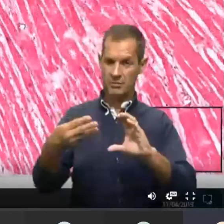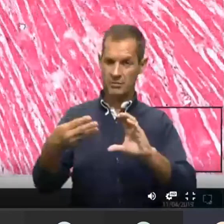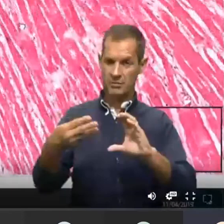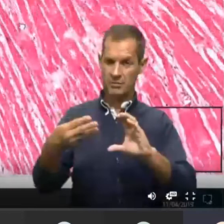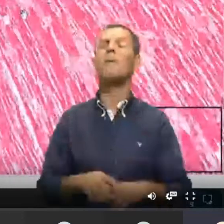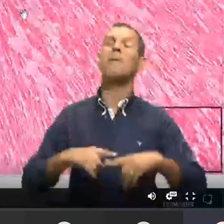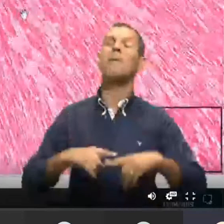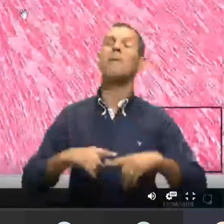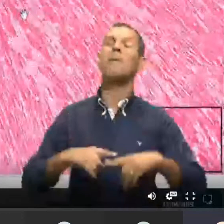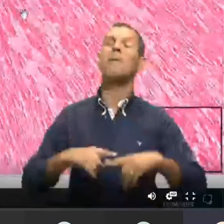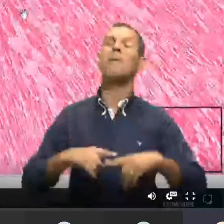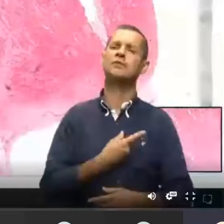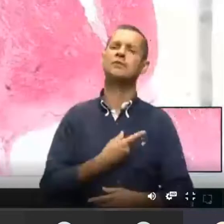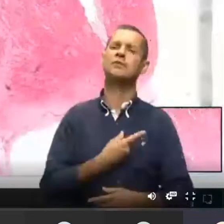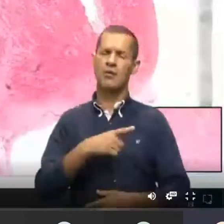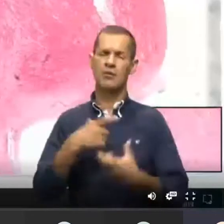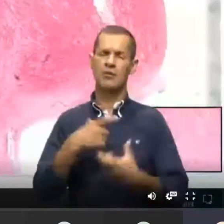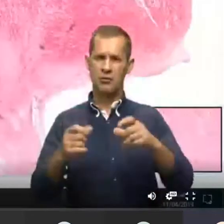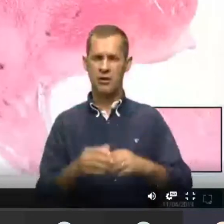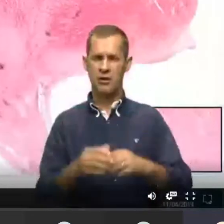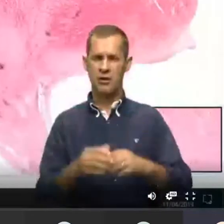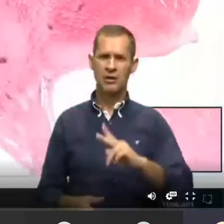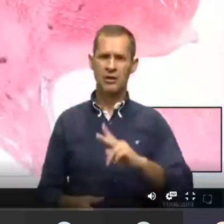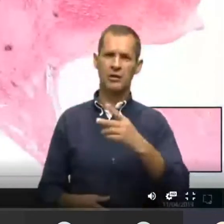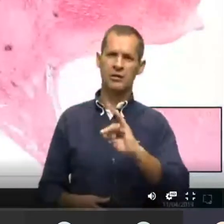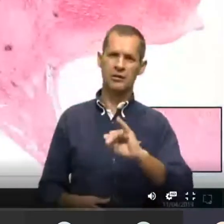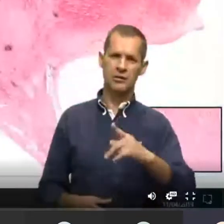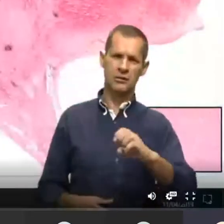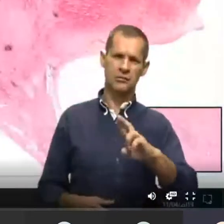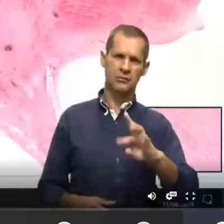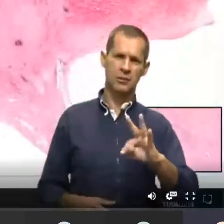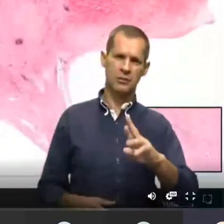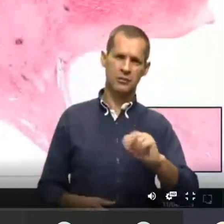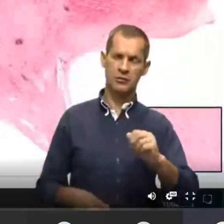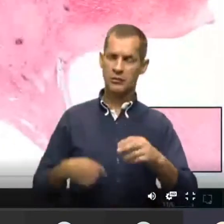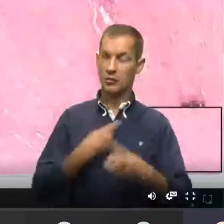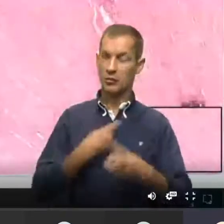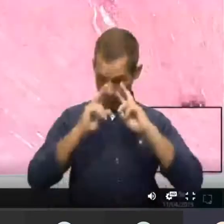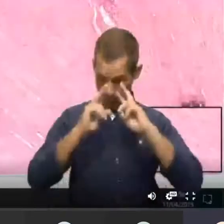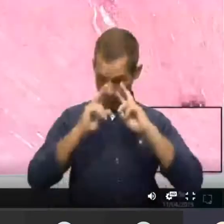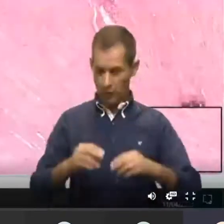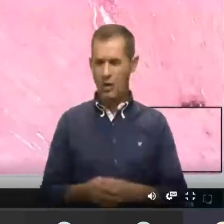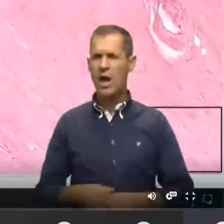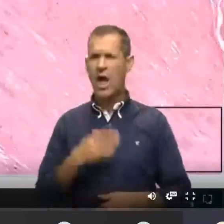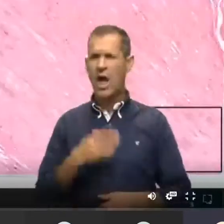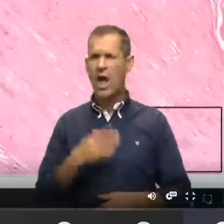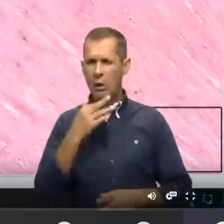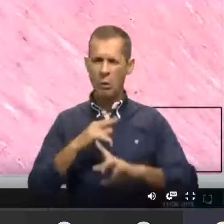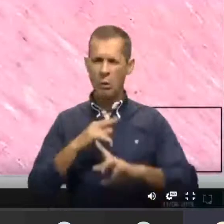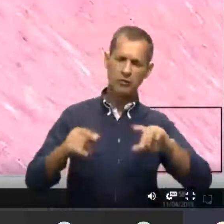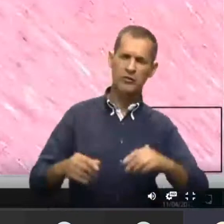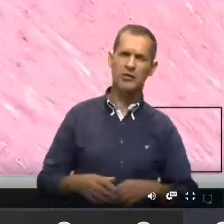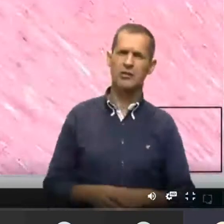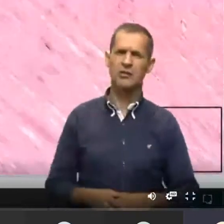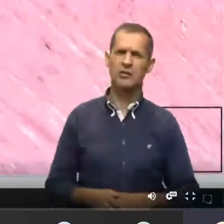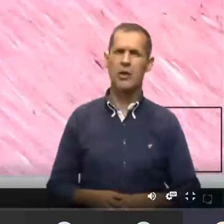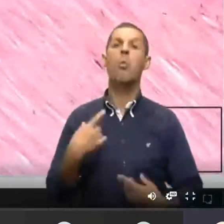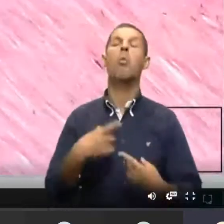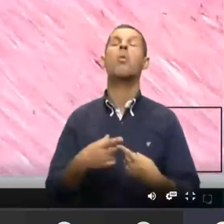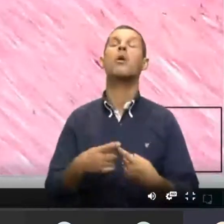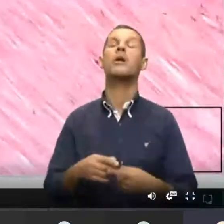aqui. Mas quando a gente vai para a região hipertrófica, a gente vê tons menos eosinófilos,